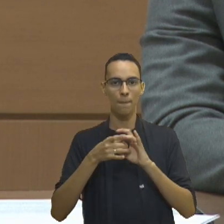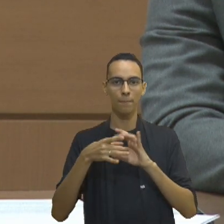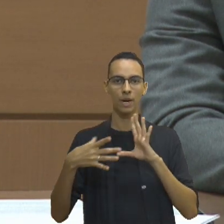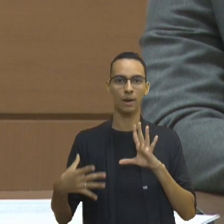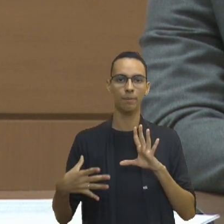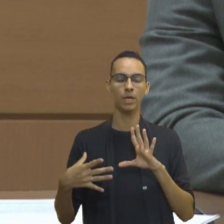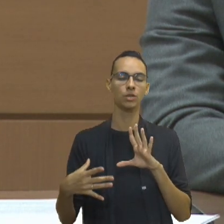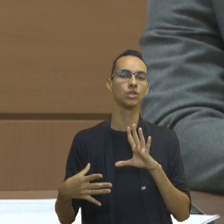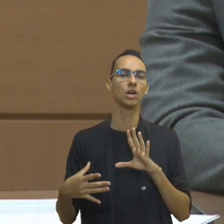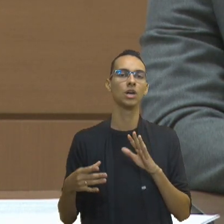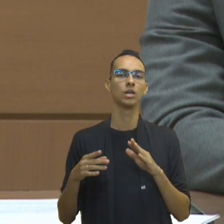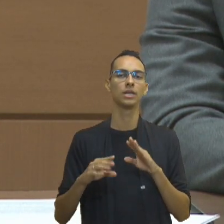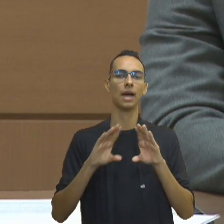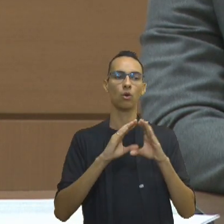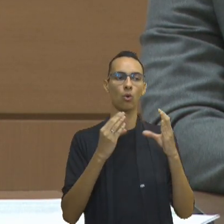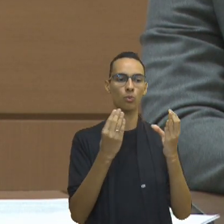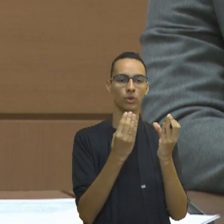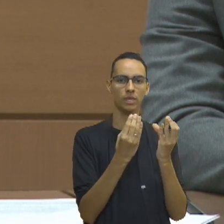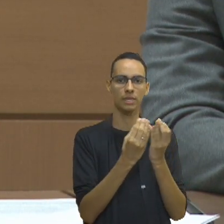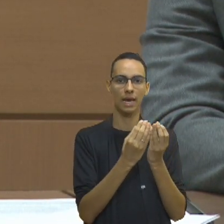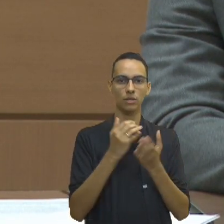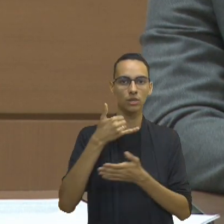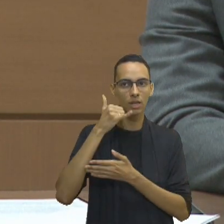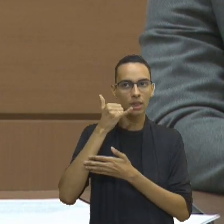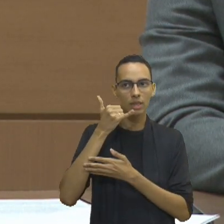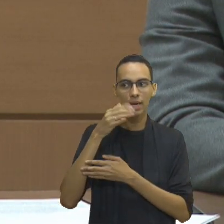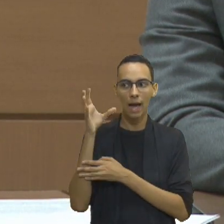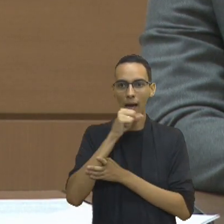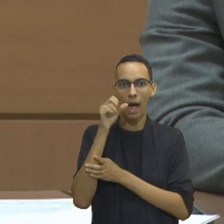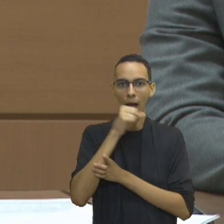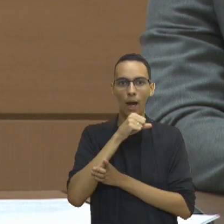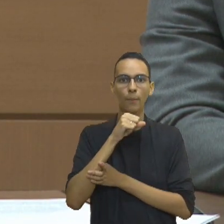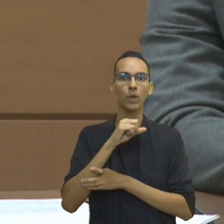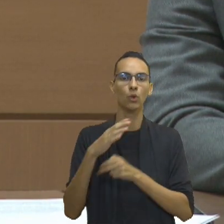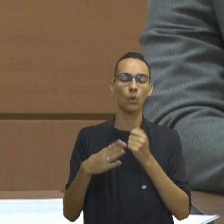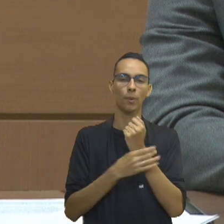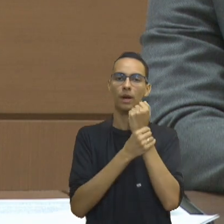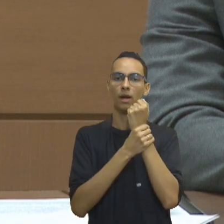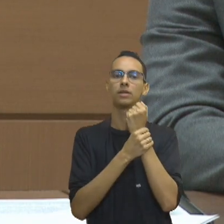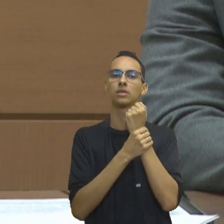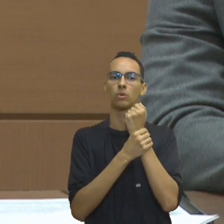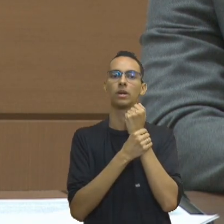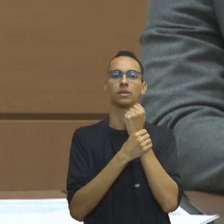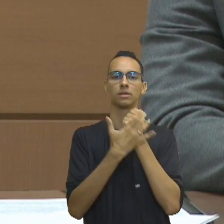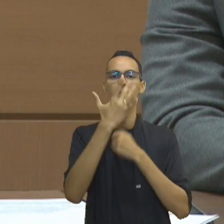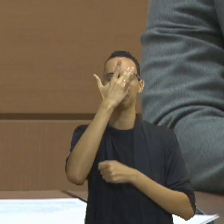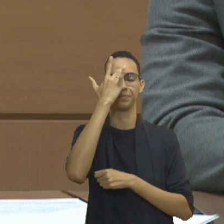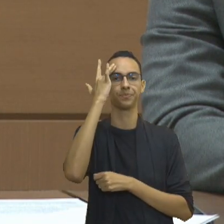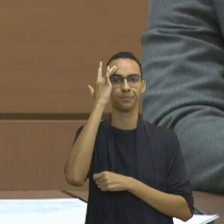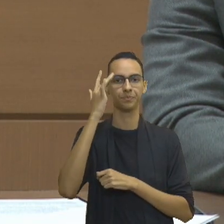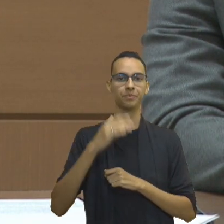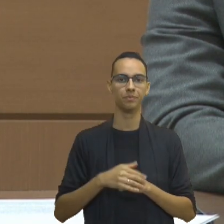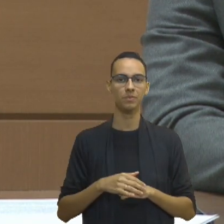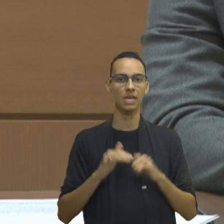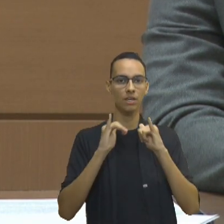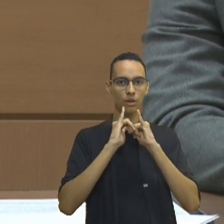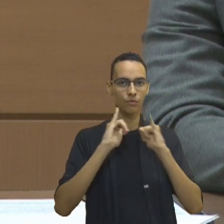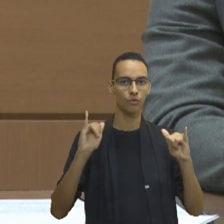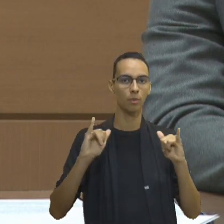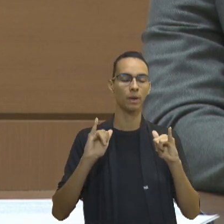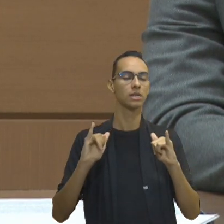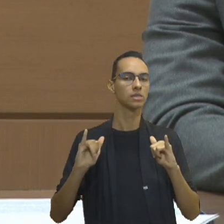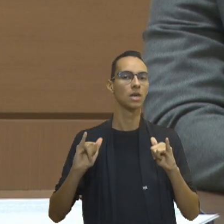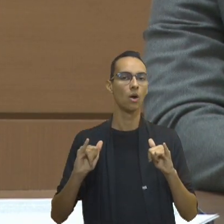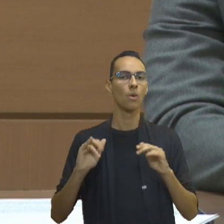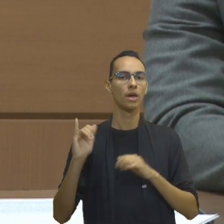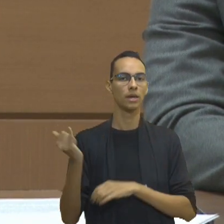vigilância diretamente, registrem ocorrências e colaborem com informações relevantes. A parceria também prevê